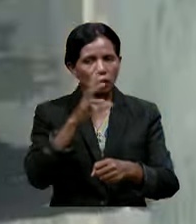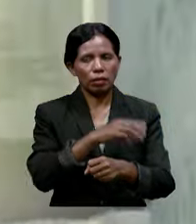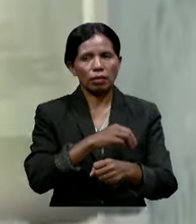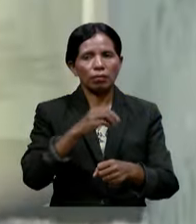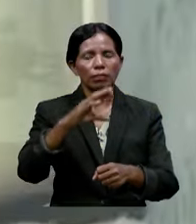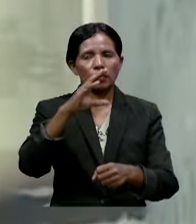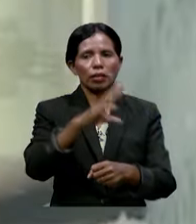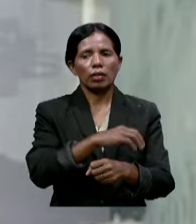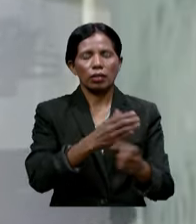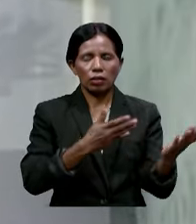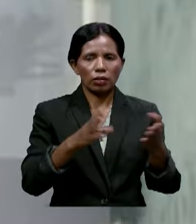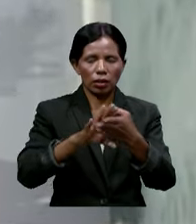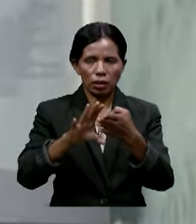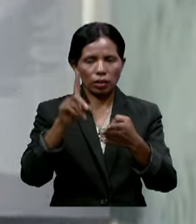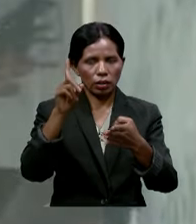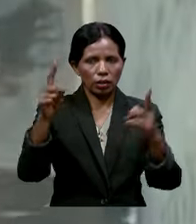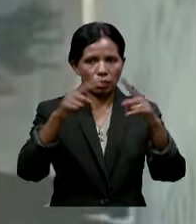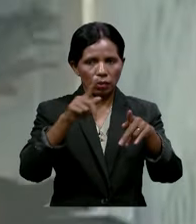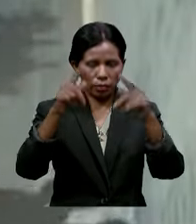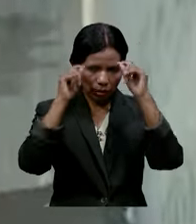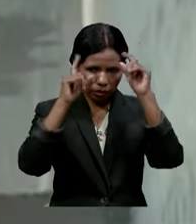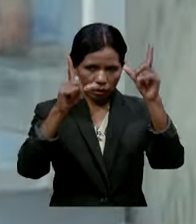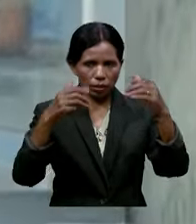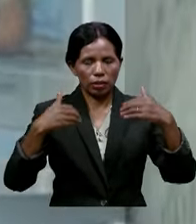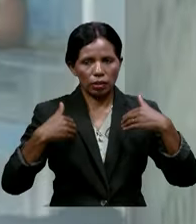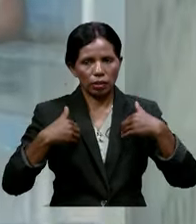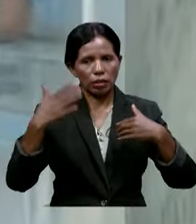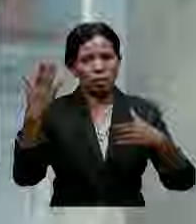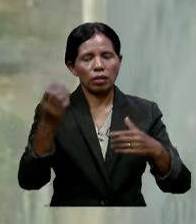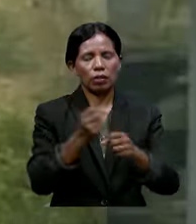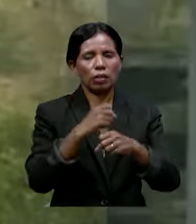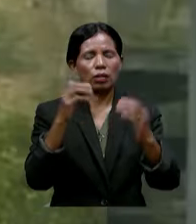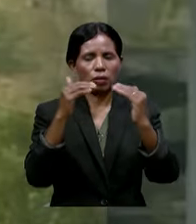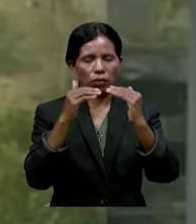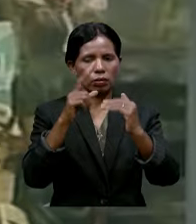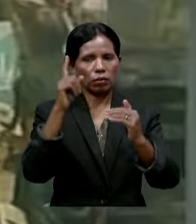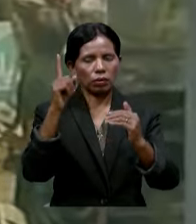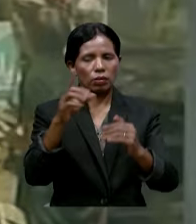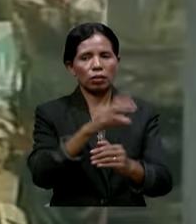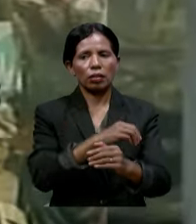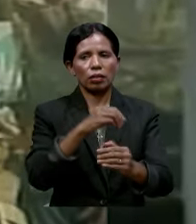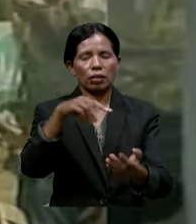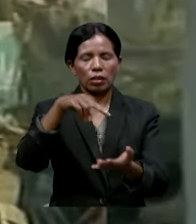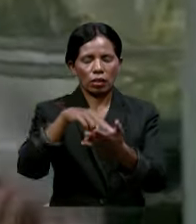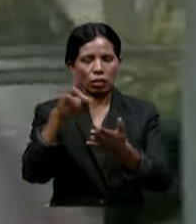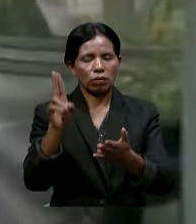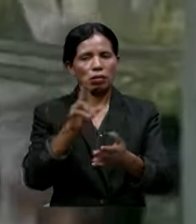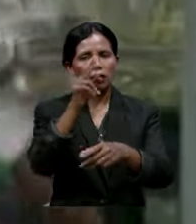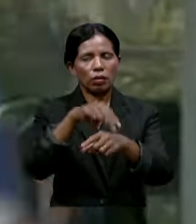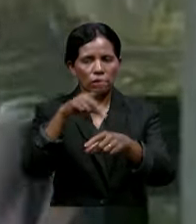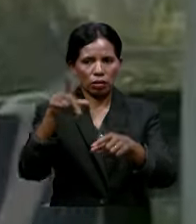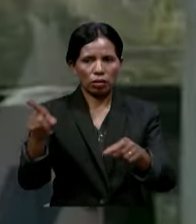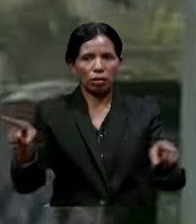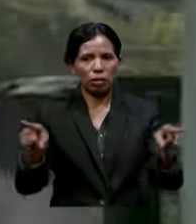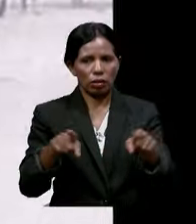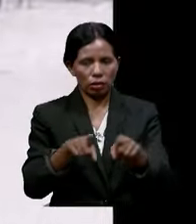Cipinang haru ka karta ida ba Timor Ansira nebe mak iha diaspora atu halo kongreso ida ho di konvoka atu hari unidade nasional no realiza